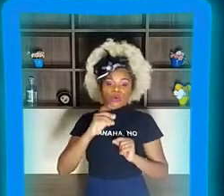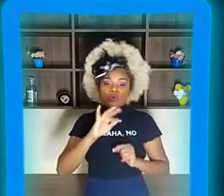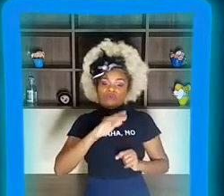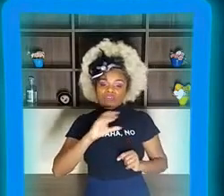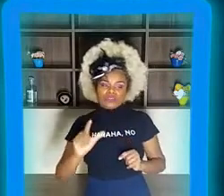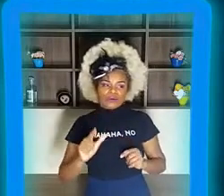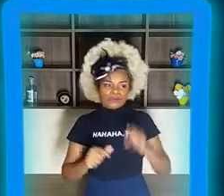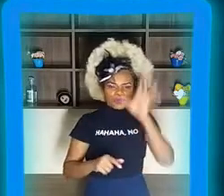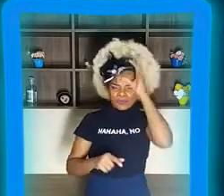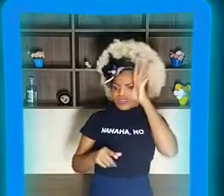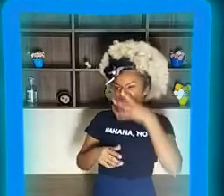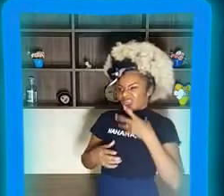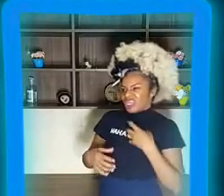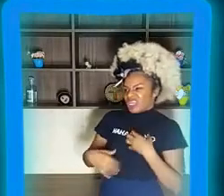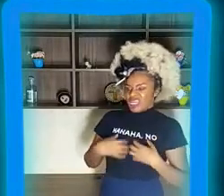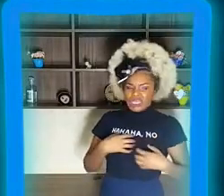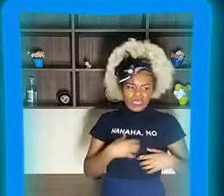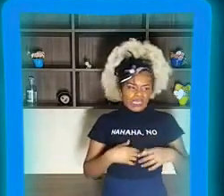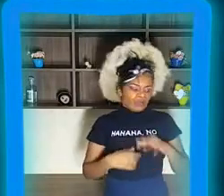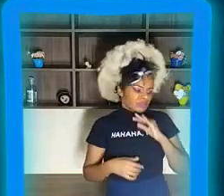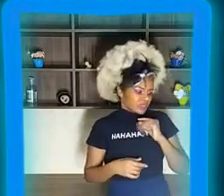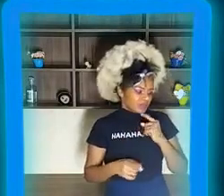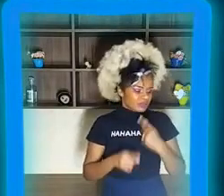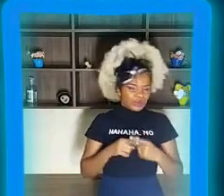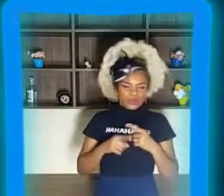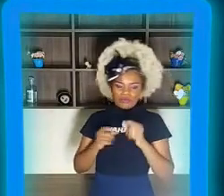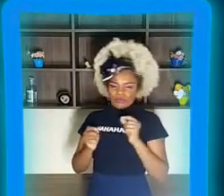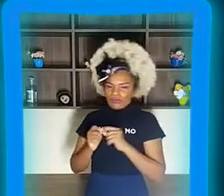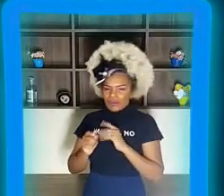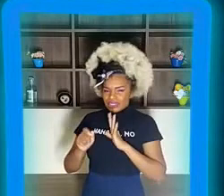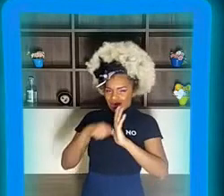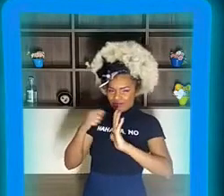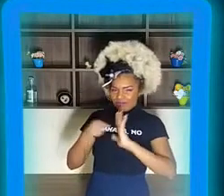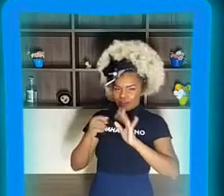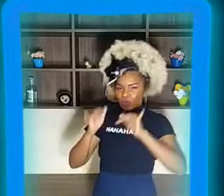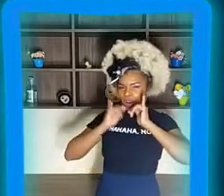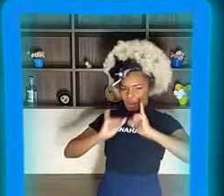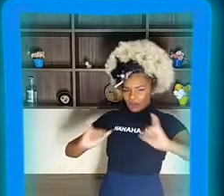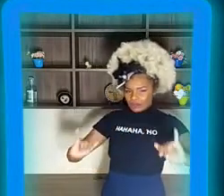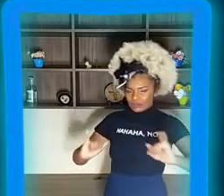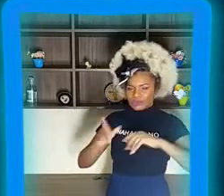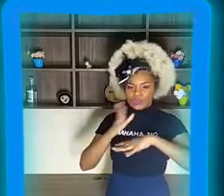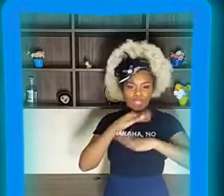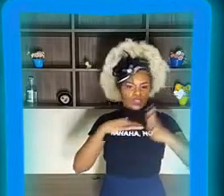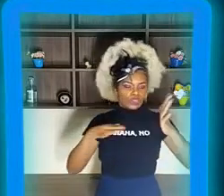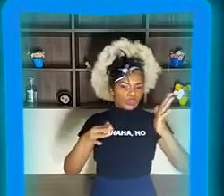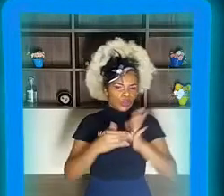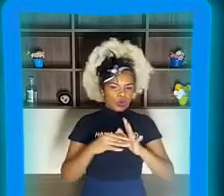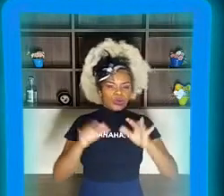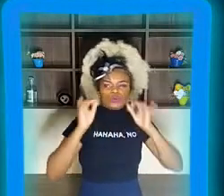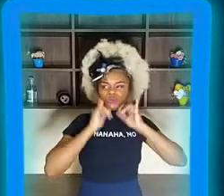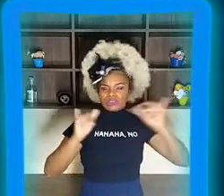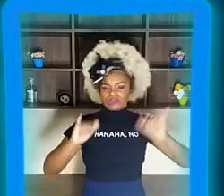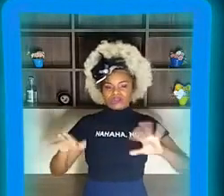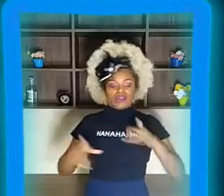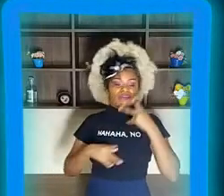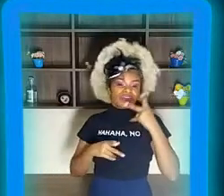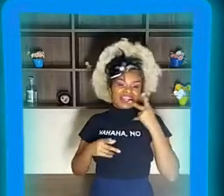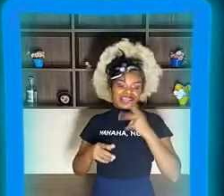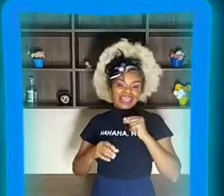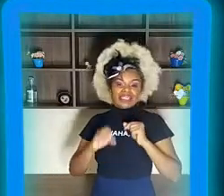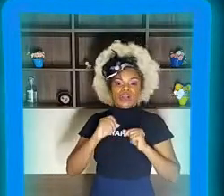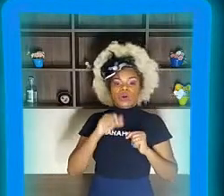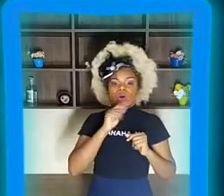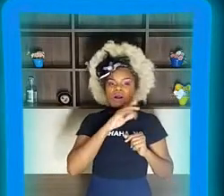sentindo meio burrinha, porque quando eu fui fazer o vídeo de anúncio de todos os retransmissores, eu falei,